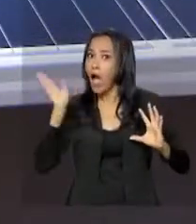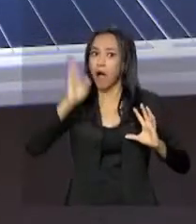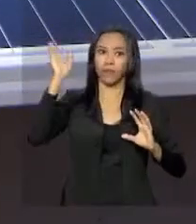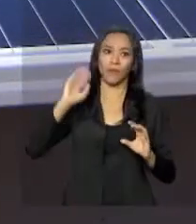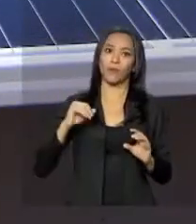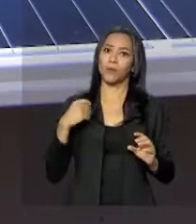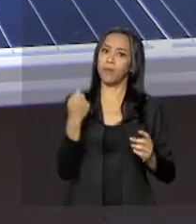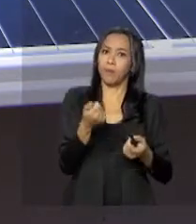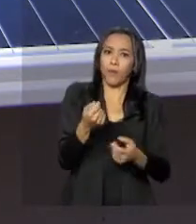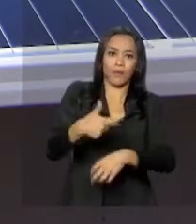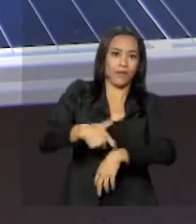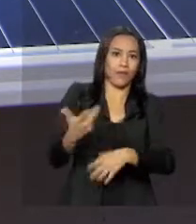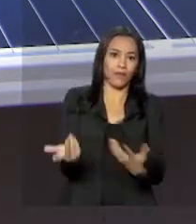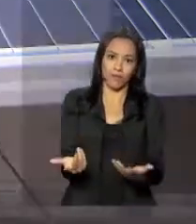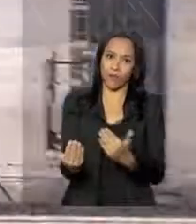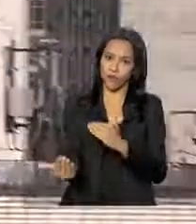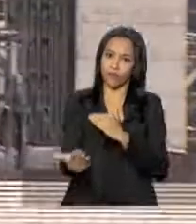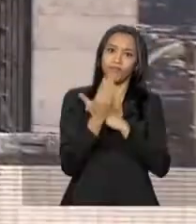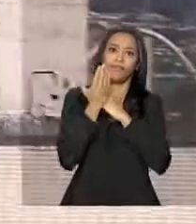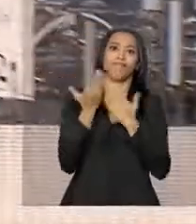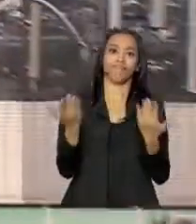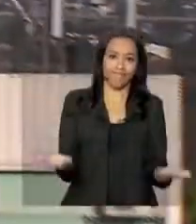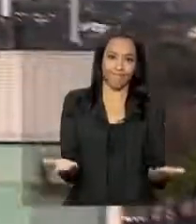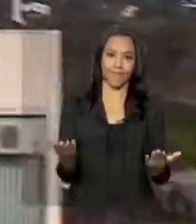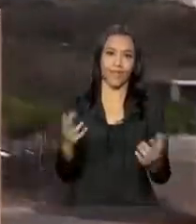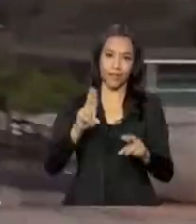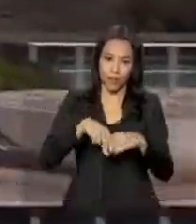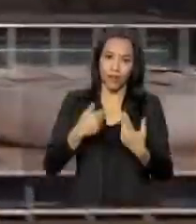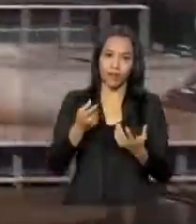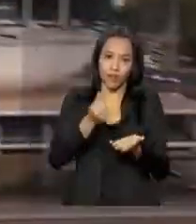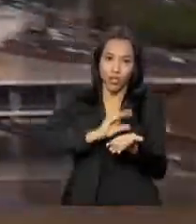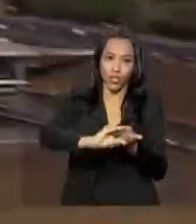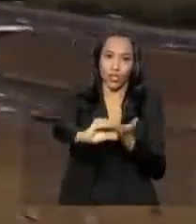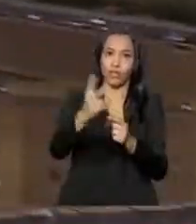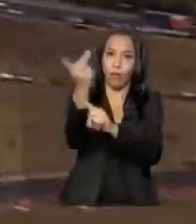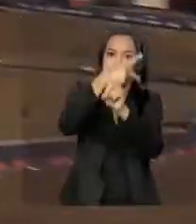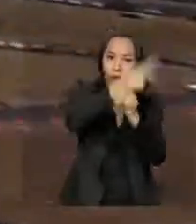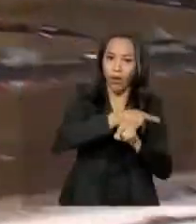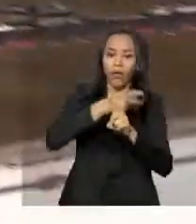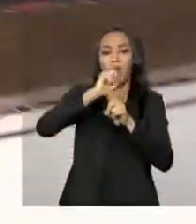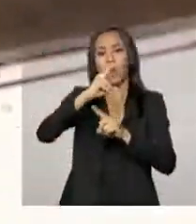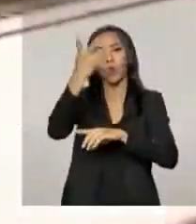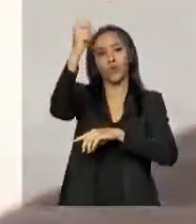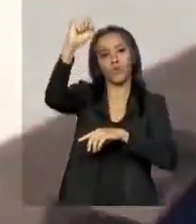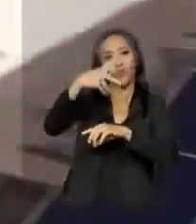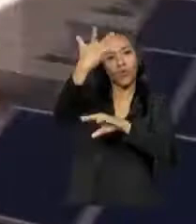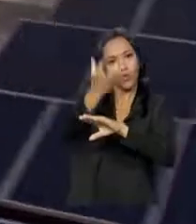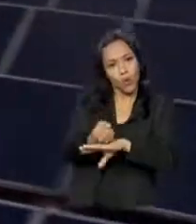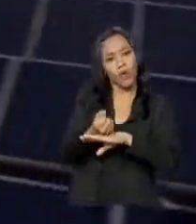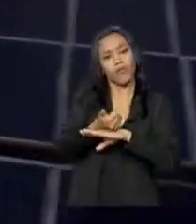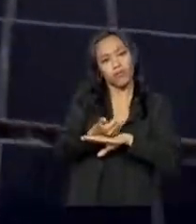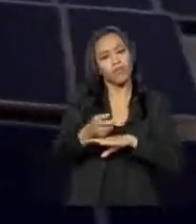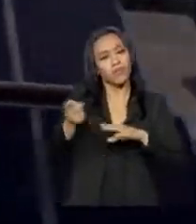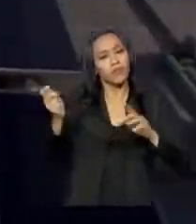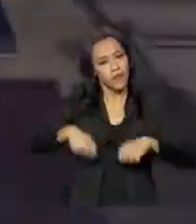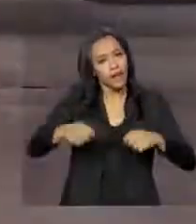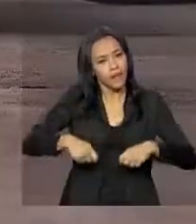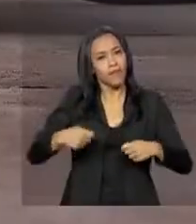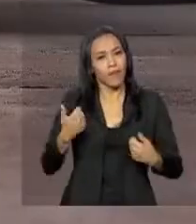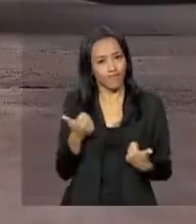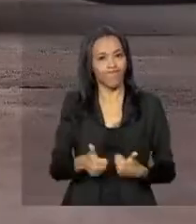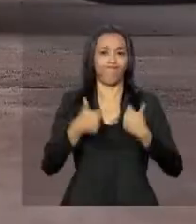retorno em pouco tempo do investimento e é um investimento que vale muito a pena, faz muito sentido.